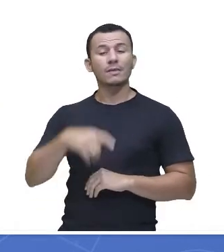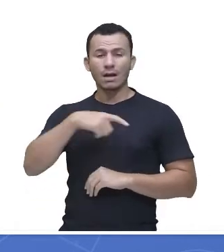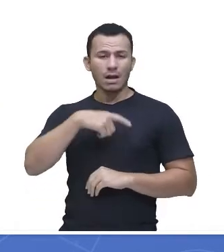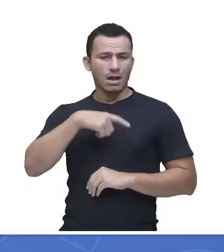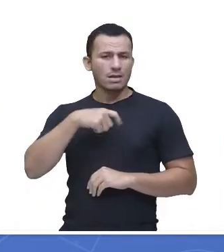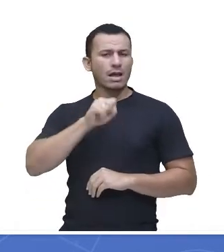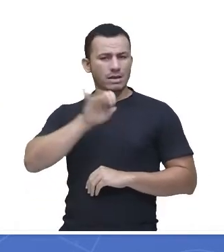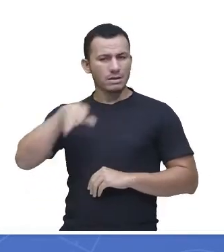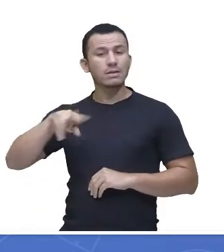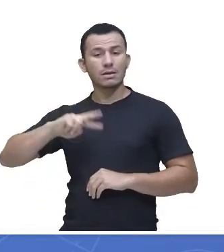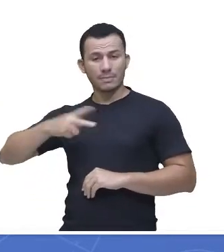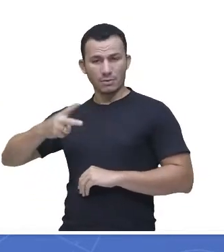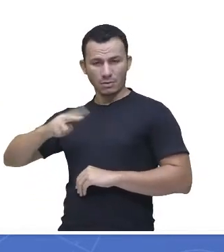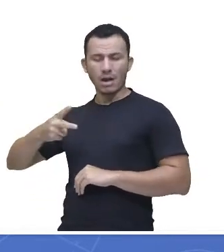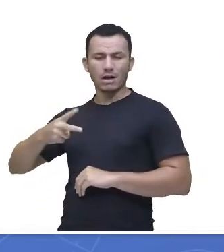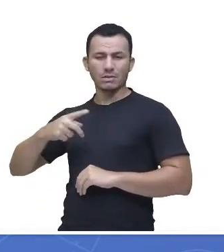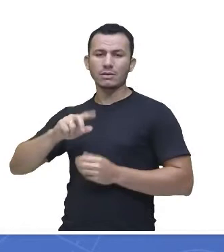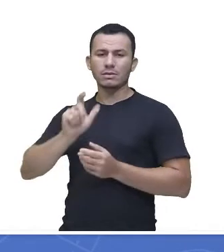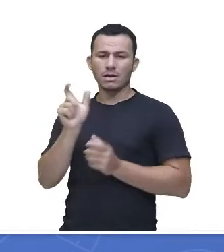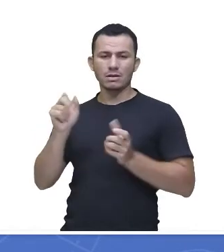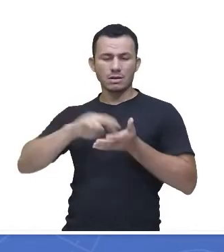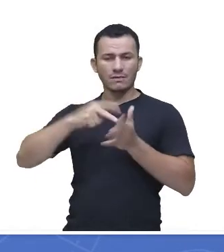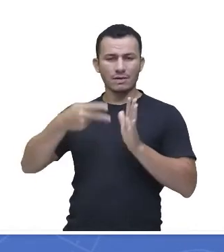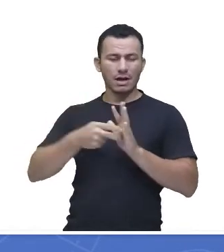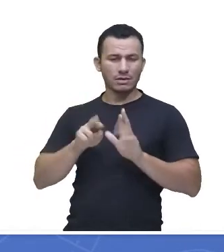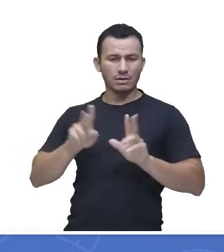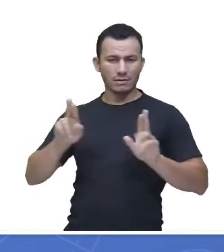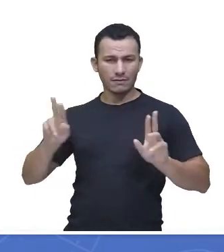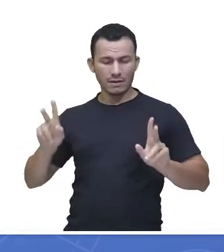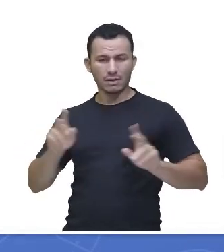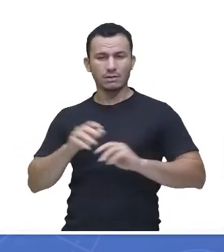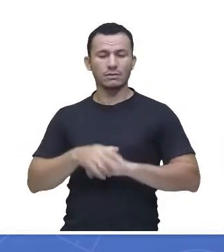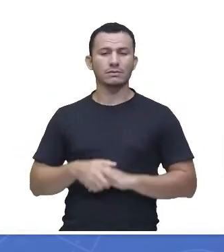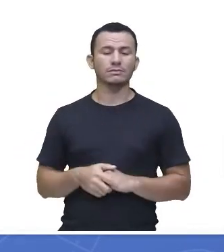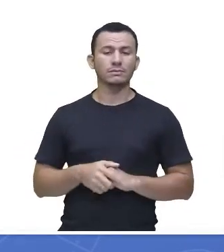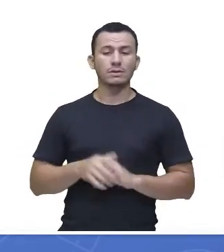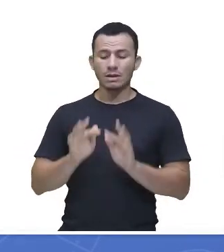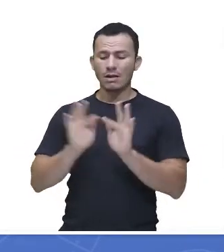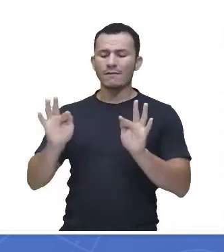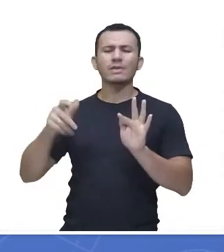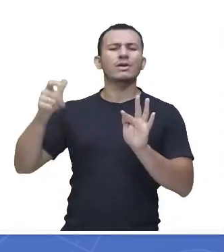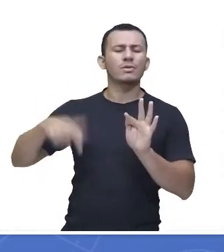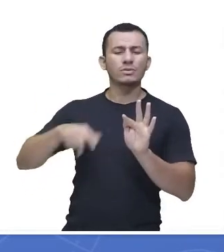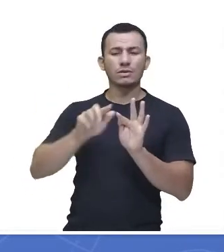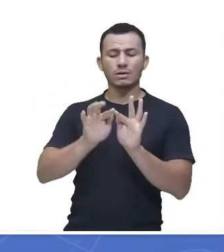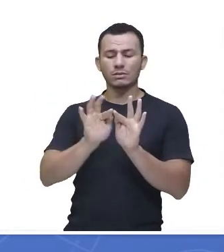sim ambiguidade, existe. Onde está a ambiguidade? Exatamente na expressão